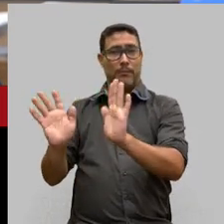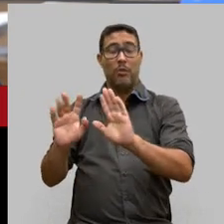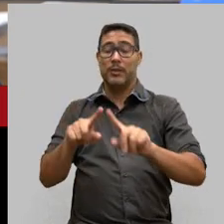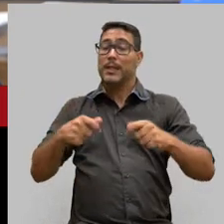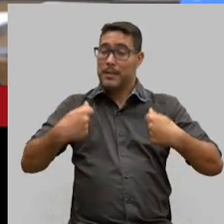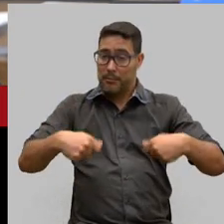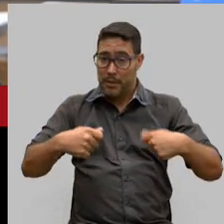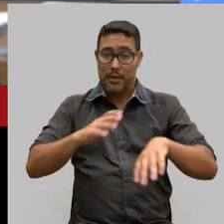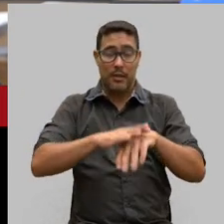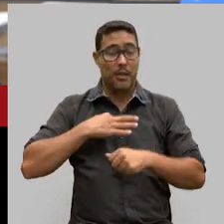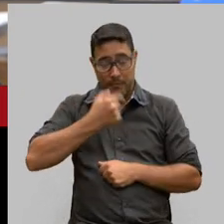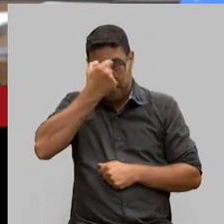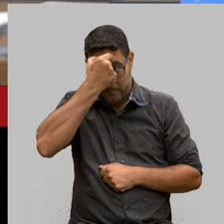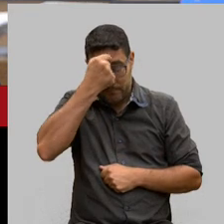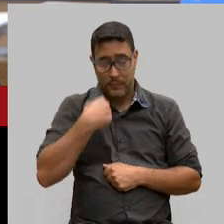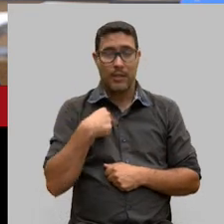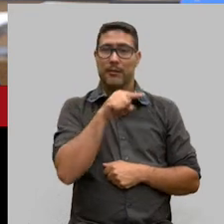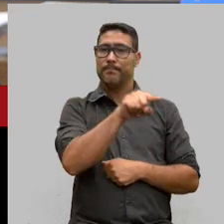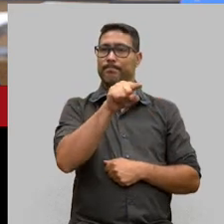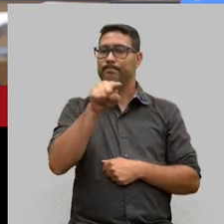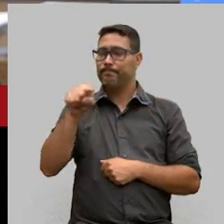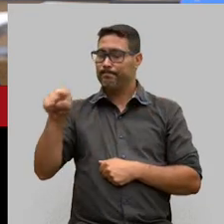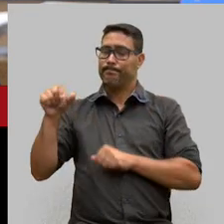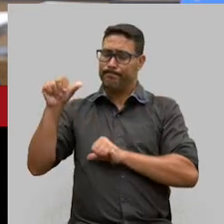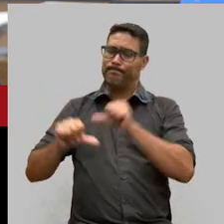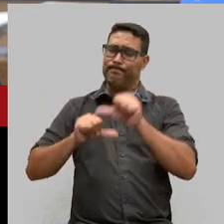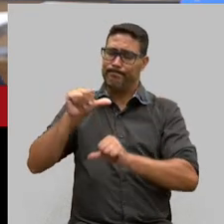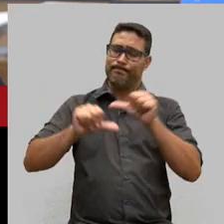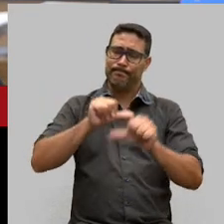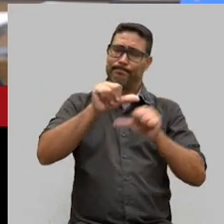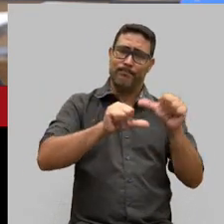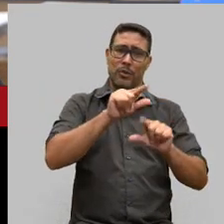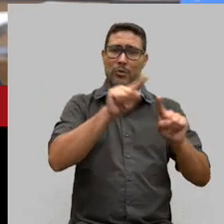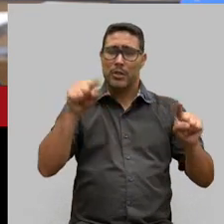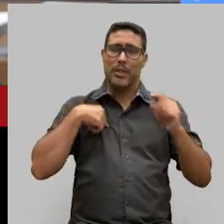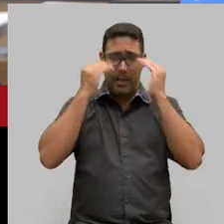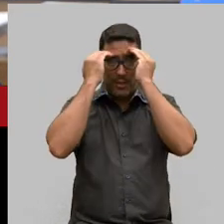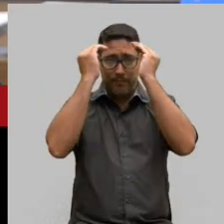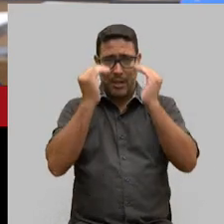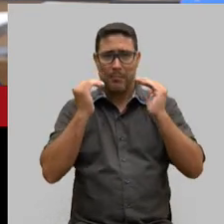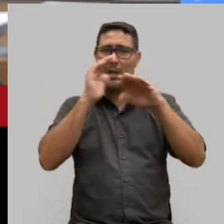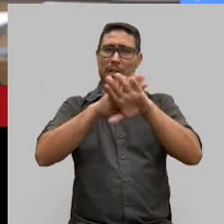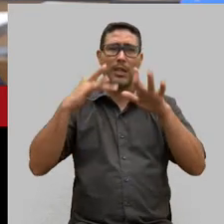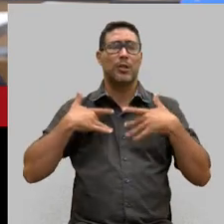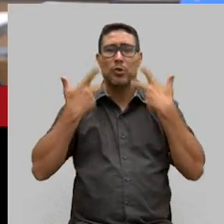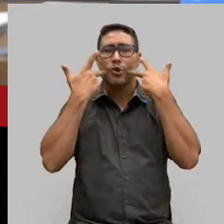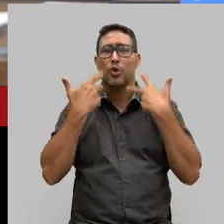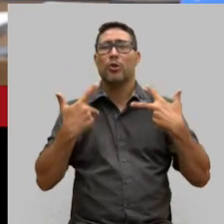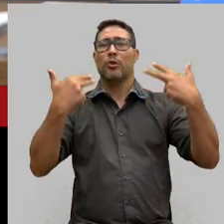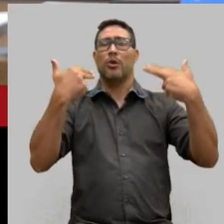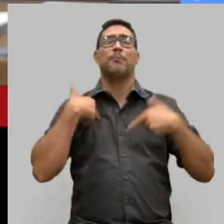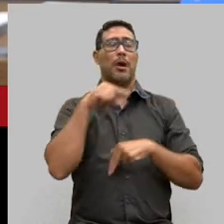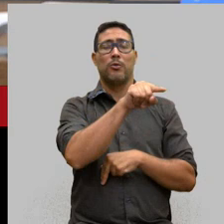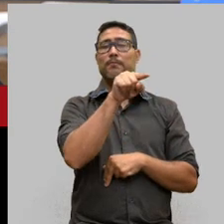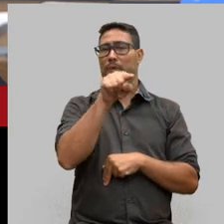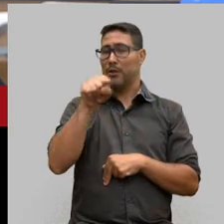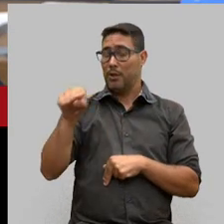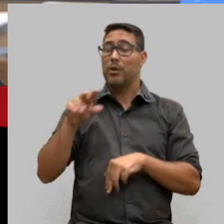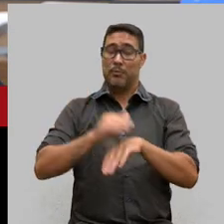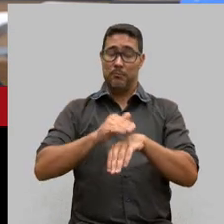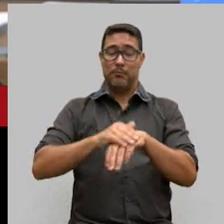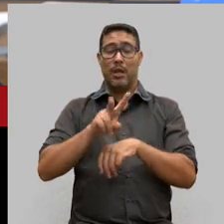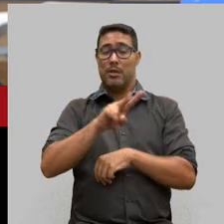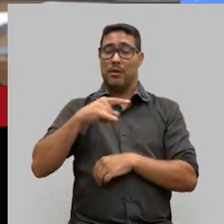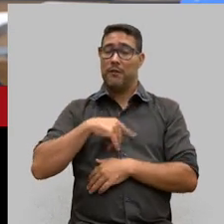consciência ela mude ela seja isso seja respeitado de forma voluntária porque só assim a gente vai realmente